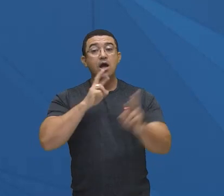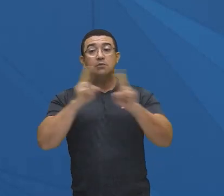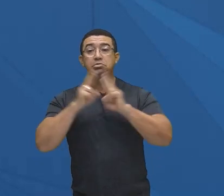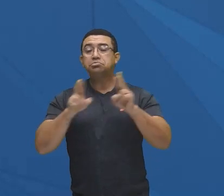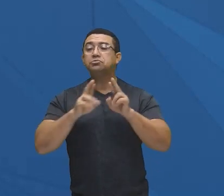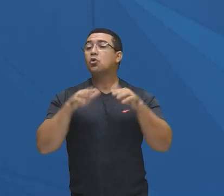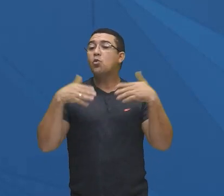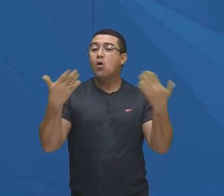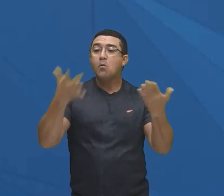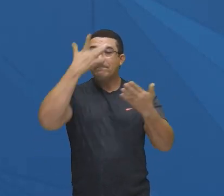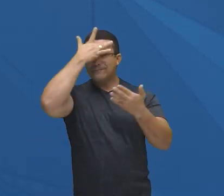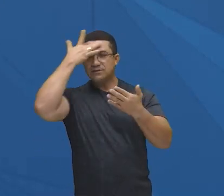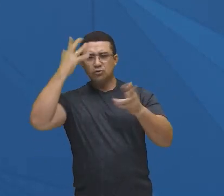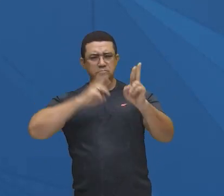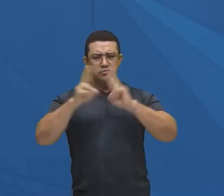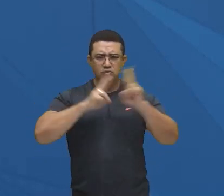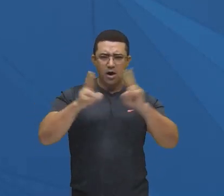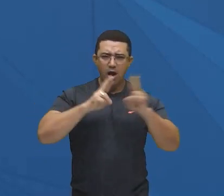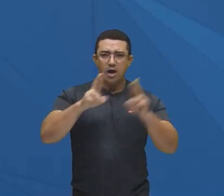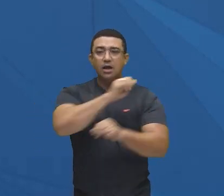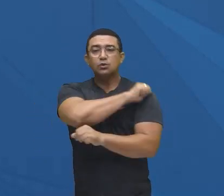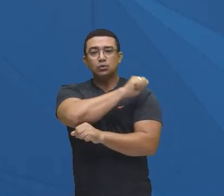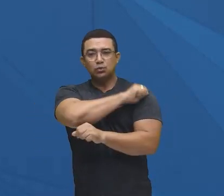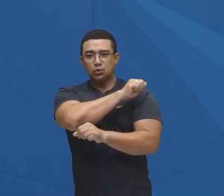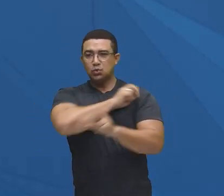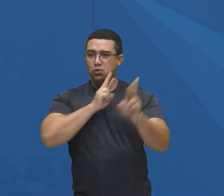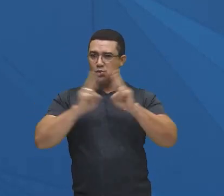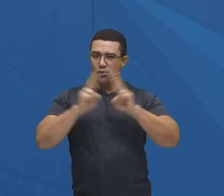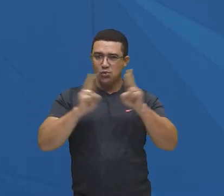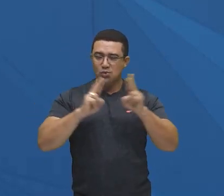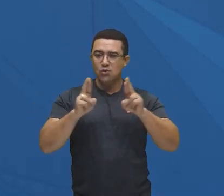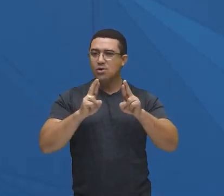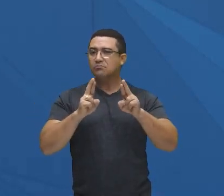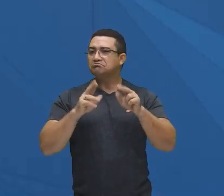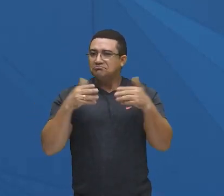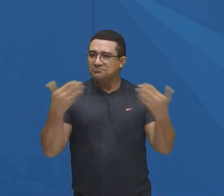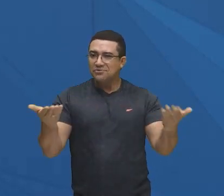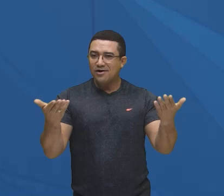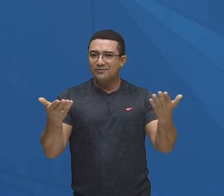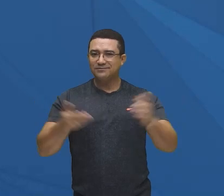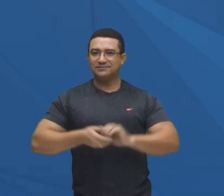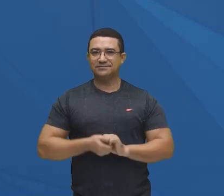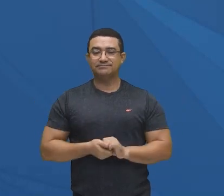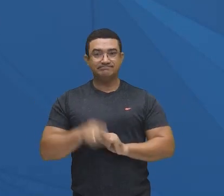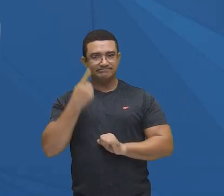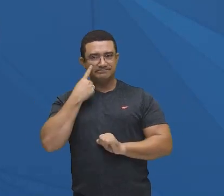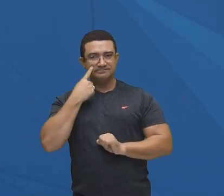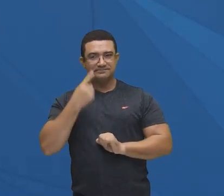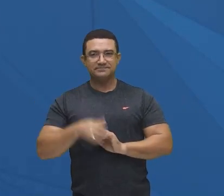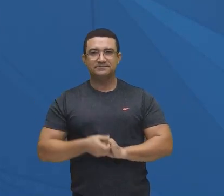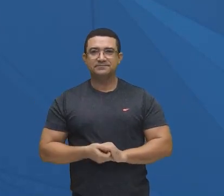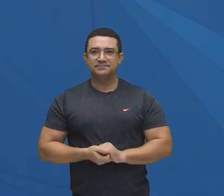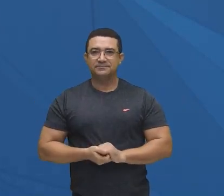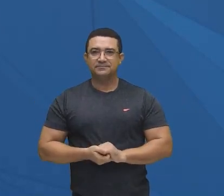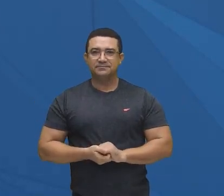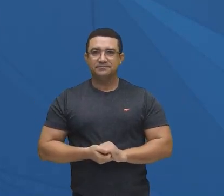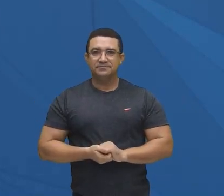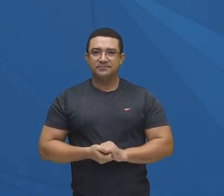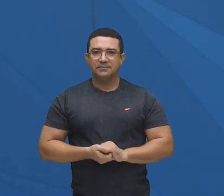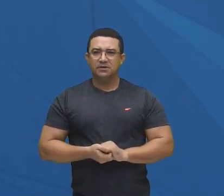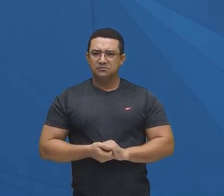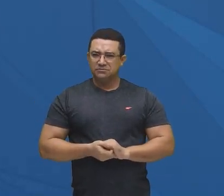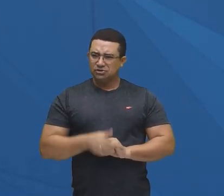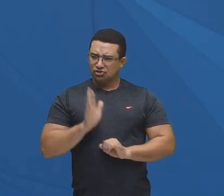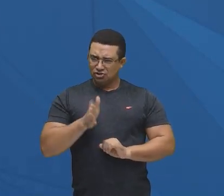maioria dos nossos alunos que estão assistindo aqui responderam? Vamos lá? Já deixou de sair